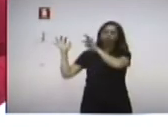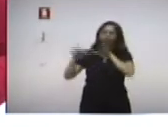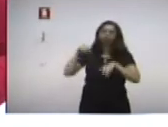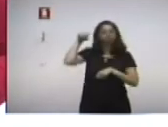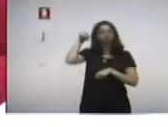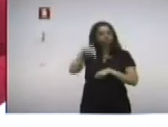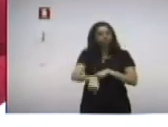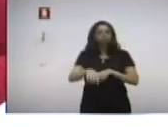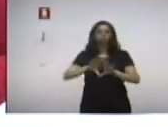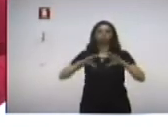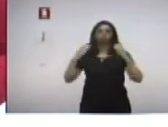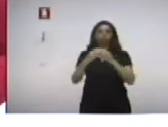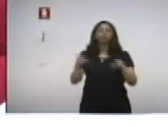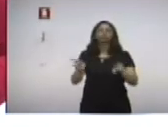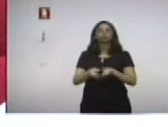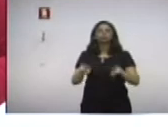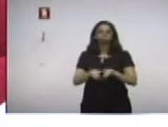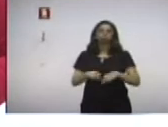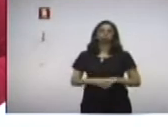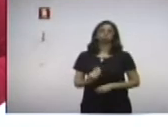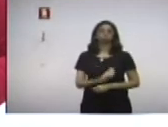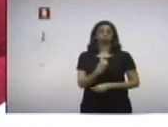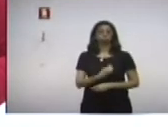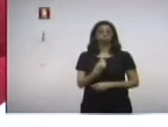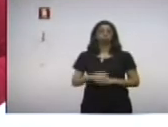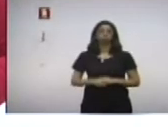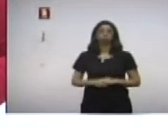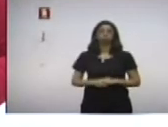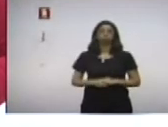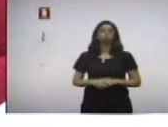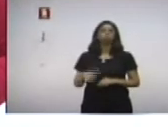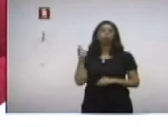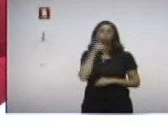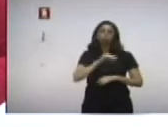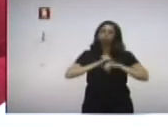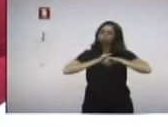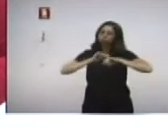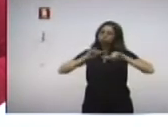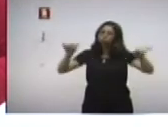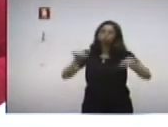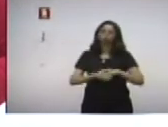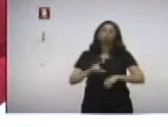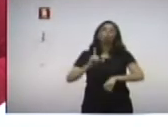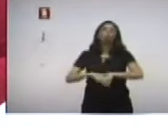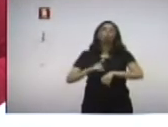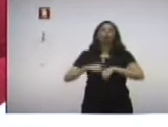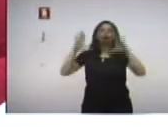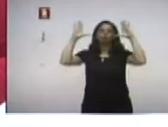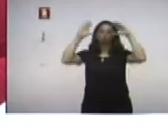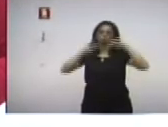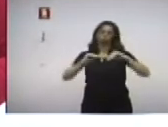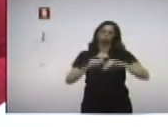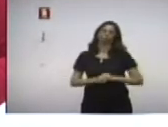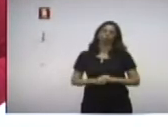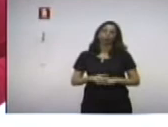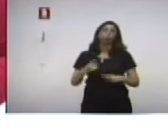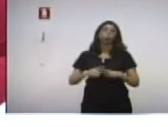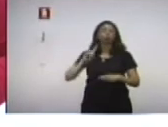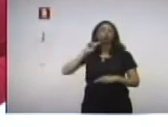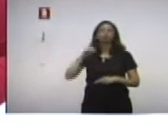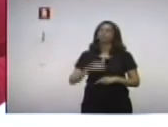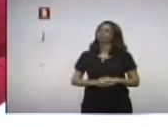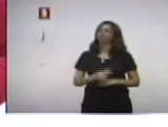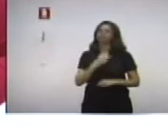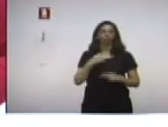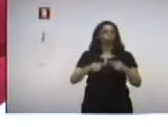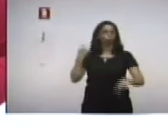e faço apelo para em casa que essa audiência também a gente consiga fazer no horário noturno Porque durante o dia